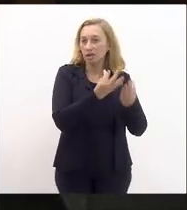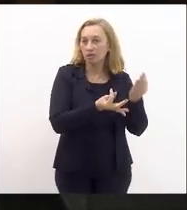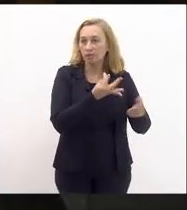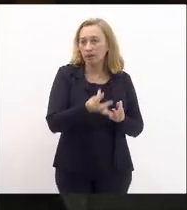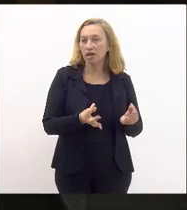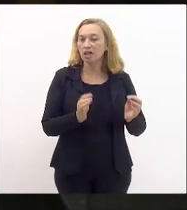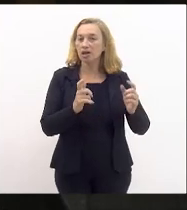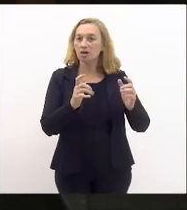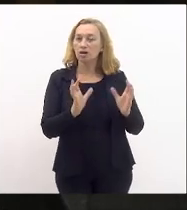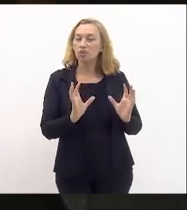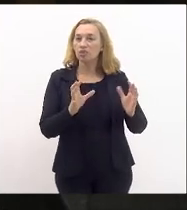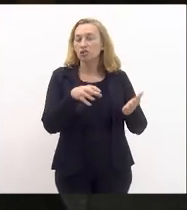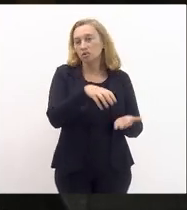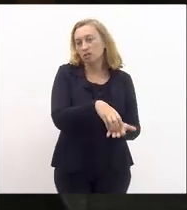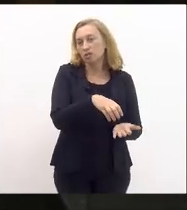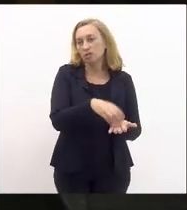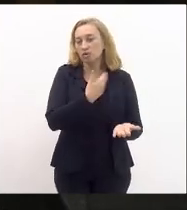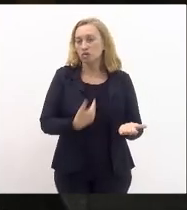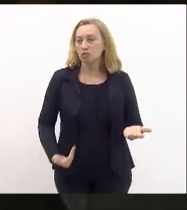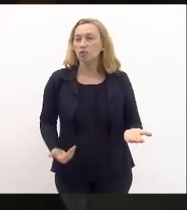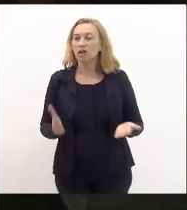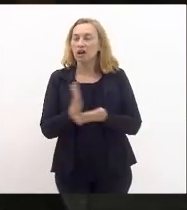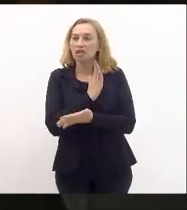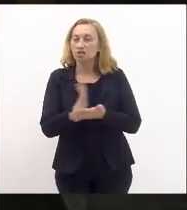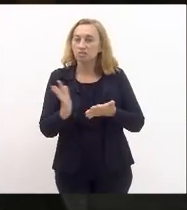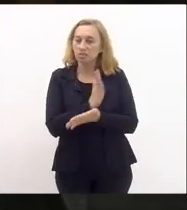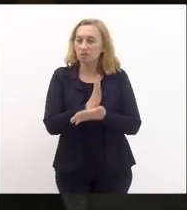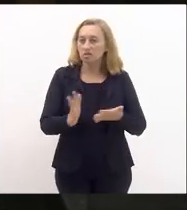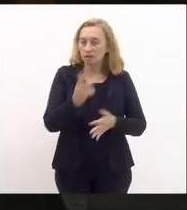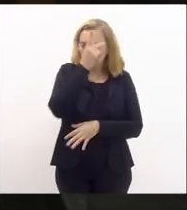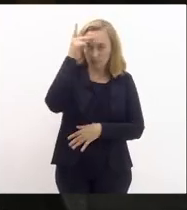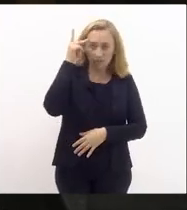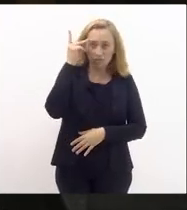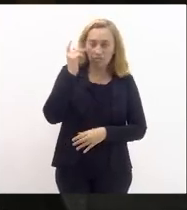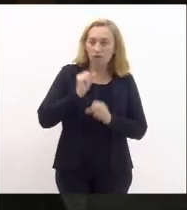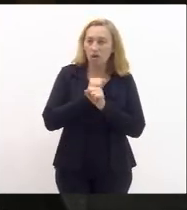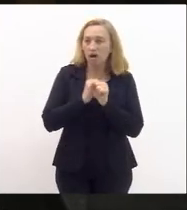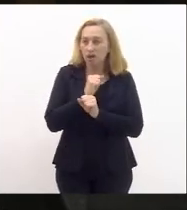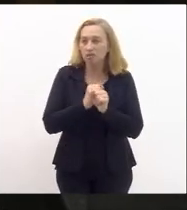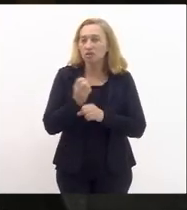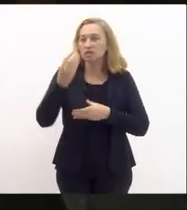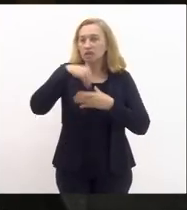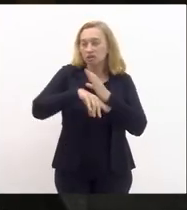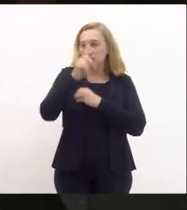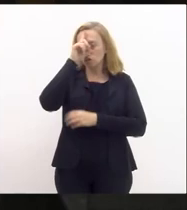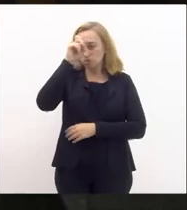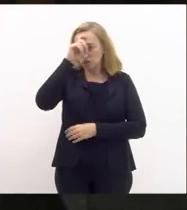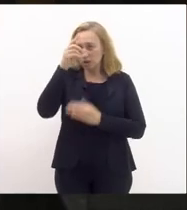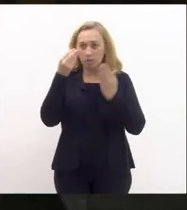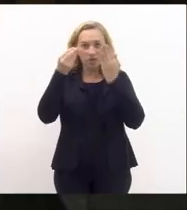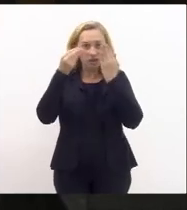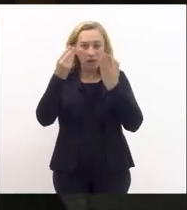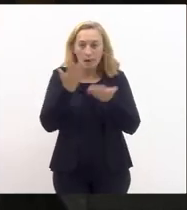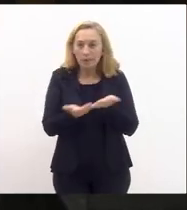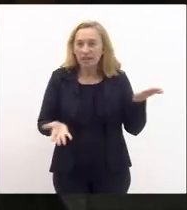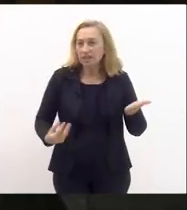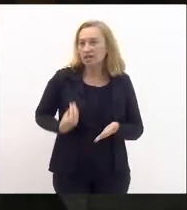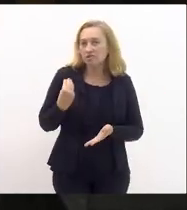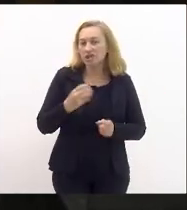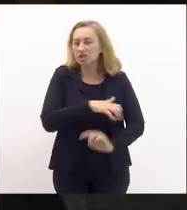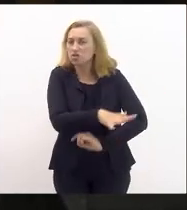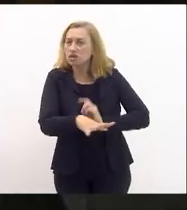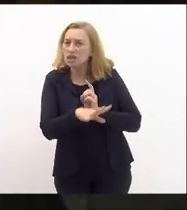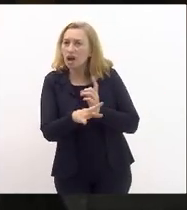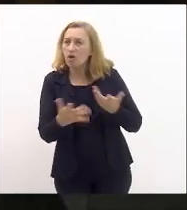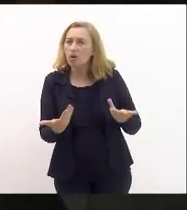que garante que aquela pessoa que passou muitas vezes décadas internadas no hospital psiquiátrico, perdendo a sua vida social,